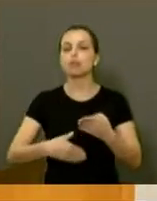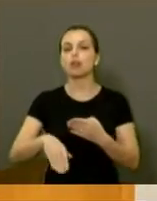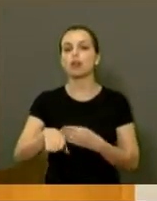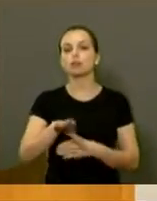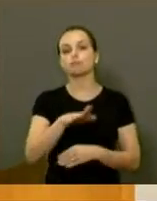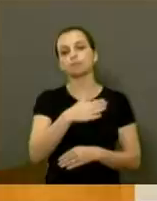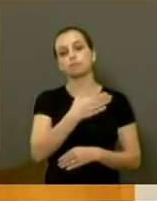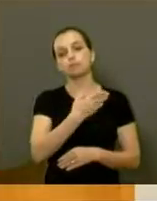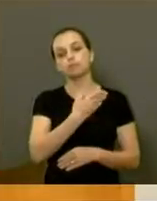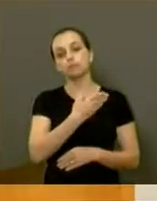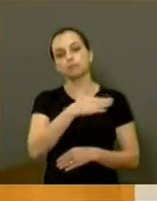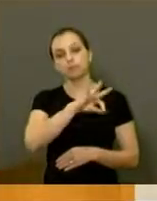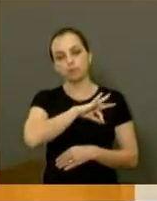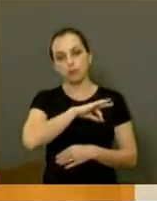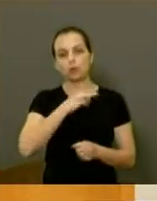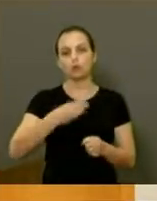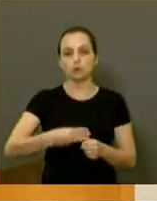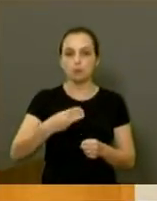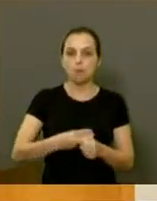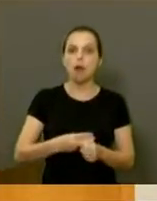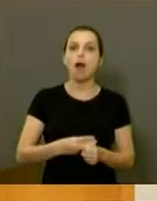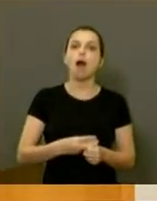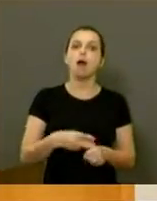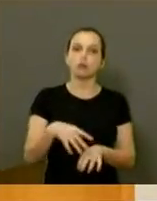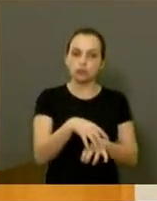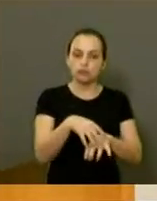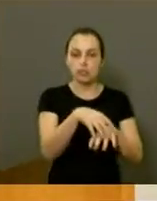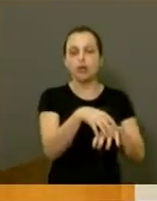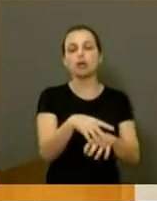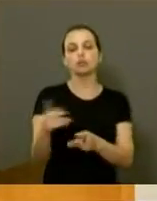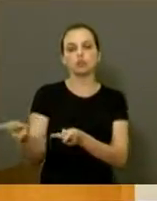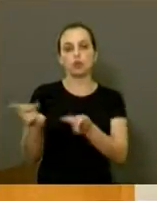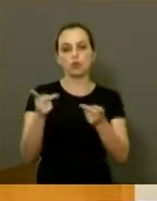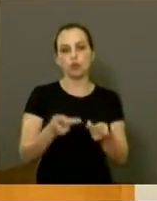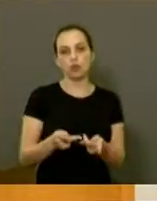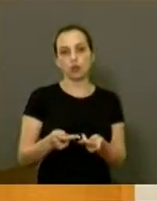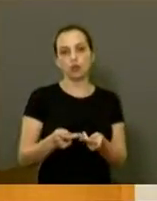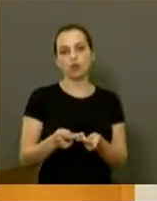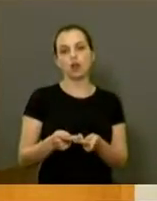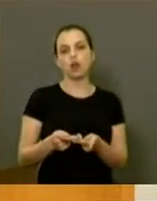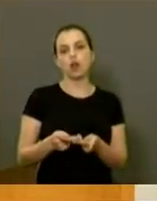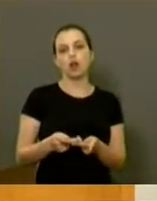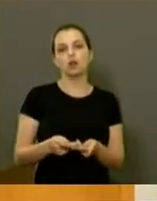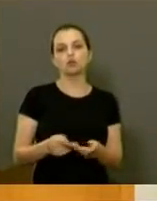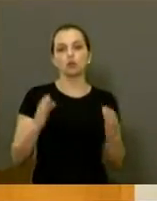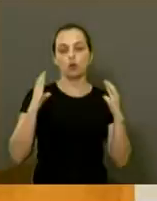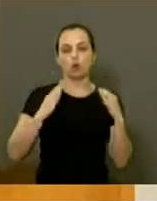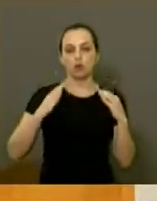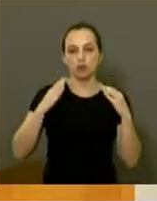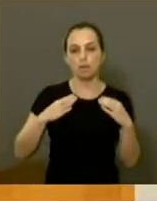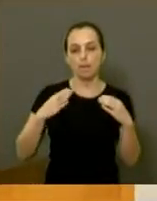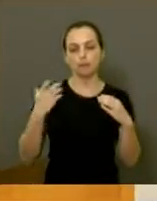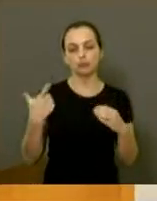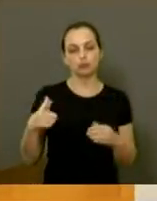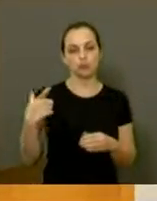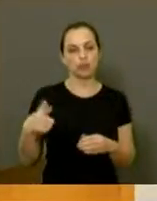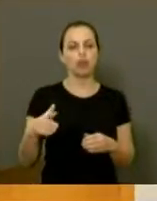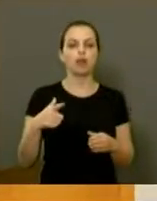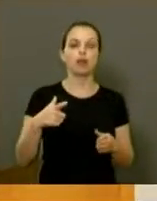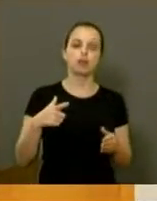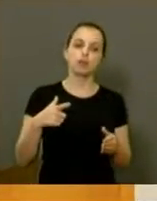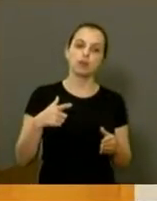Municipal, pessoal do trânsito. Convidamos também o setor de posturas, que não esteve presente, mas que ficou sabendo da